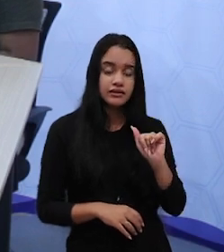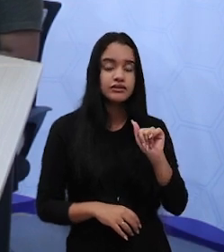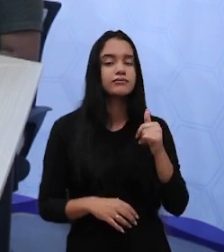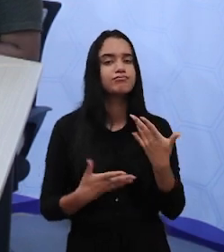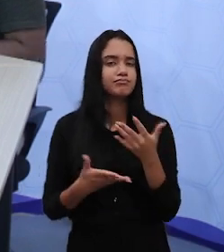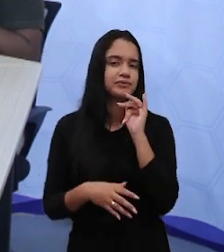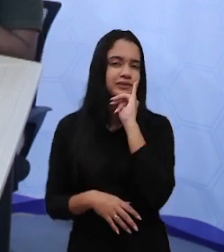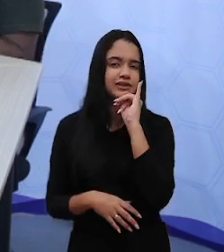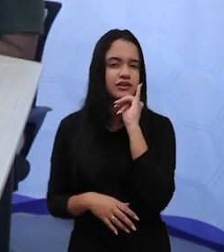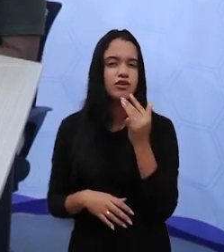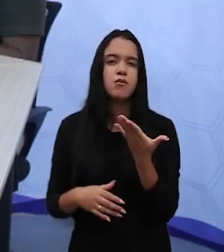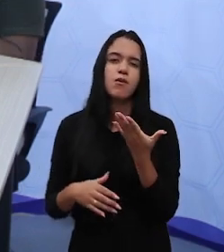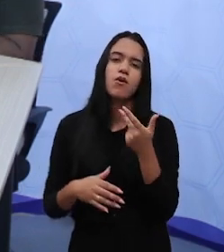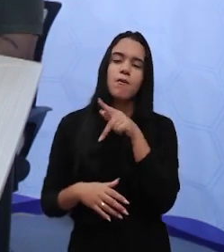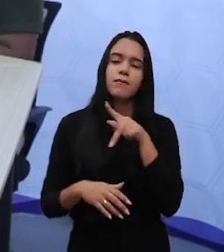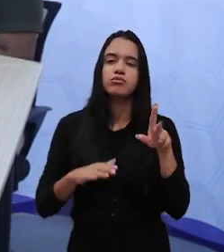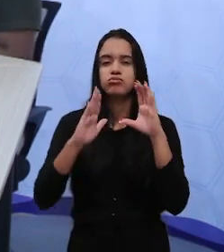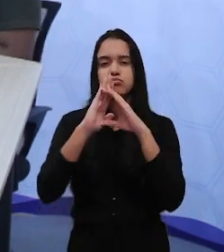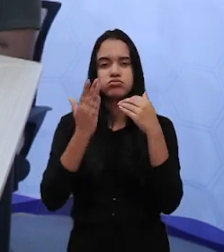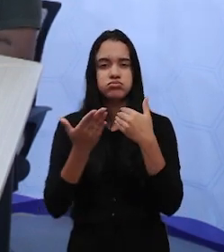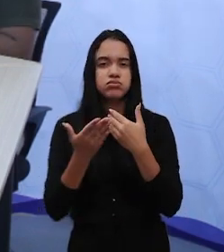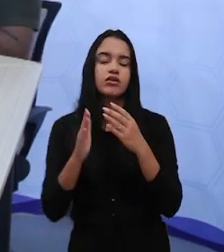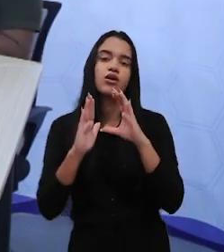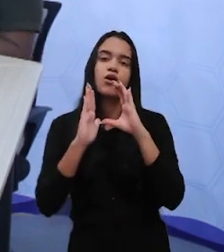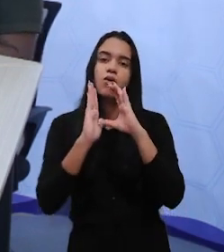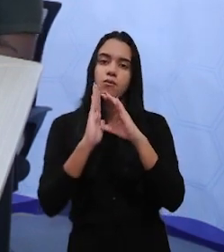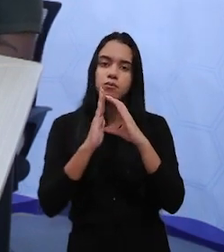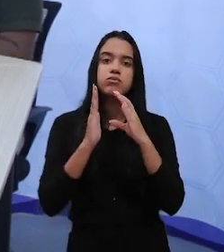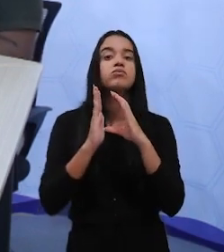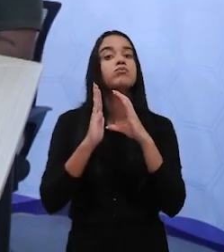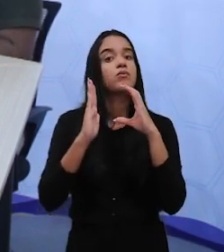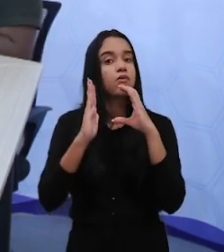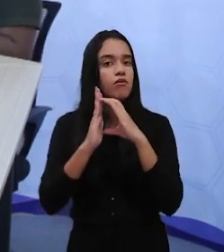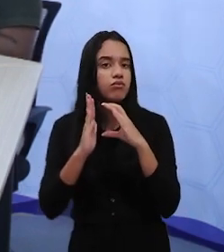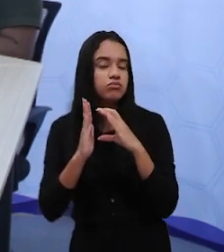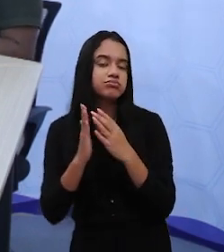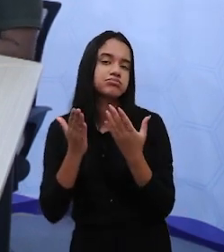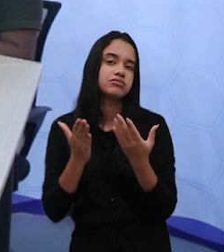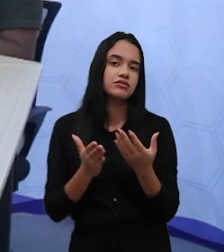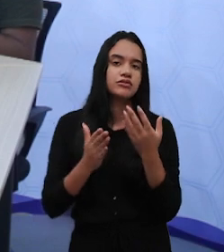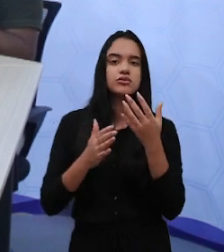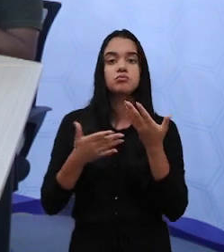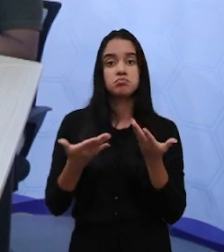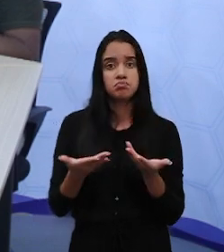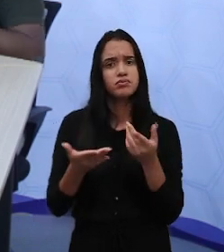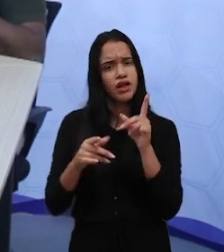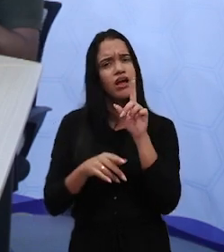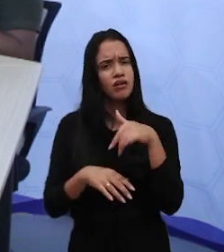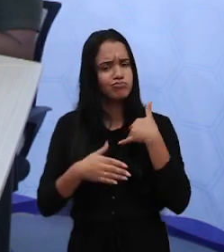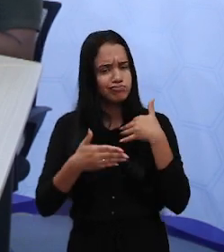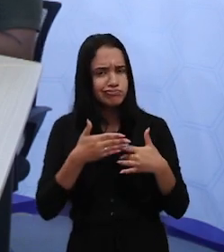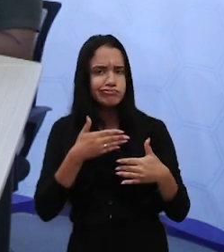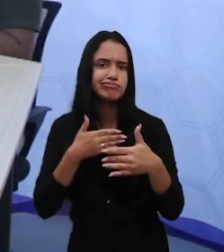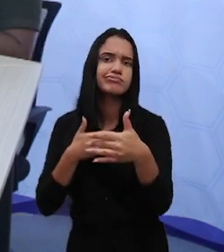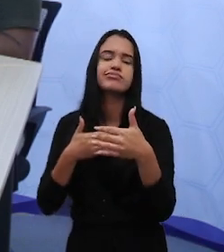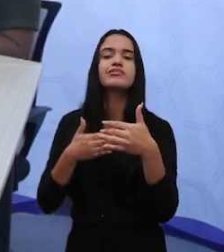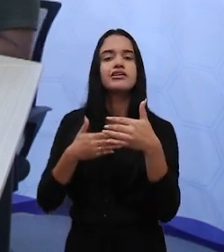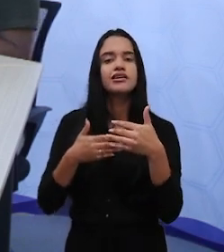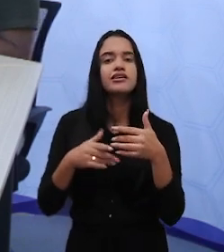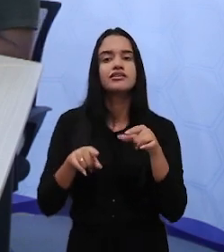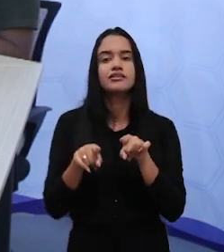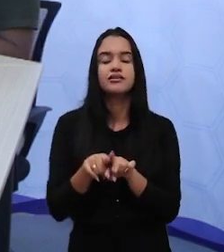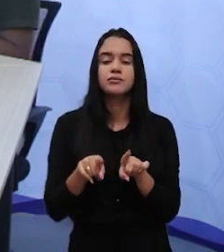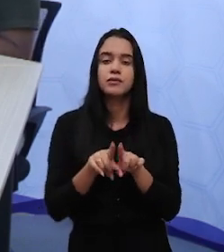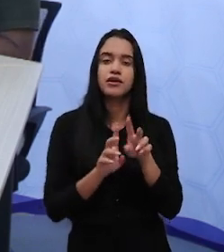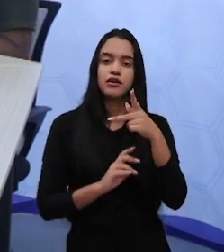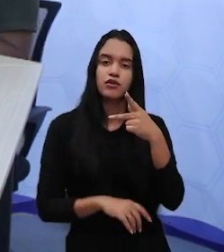por exemplo, do afastamento de um professor, da aposentadoria, e assim vai. E é justamente a portaria, ela